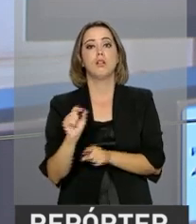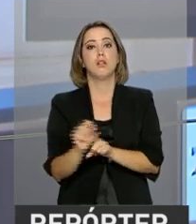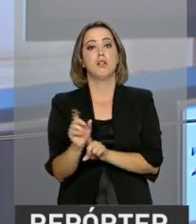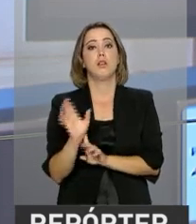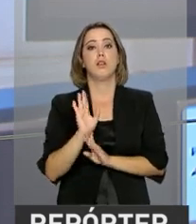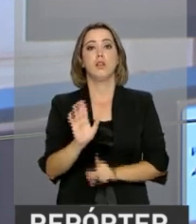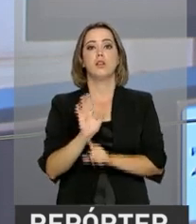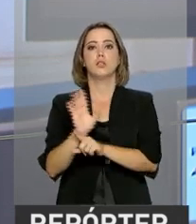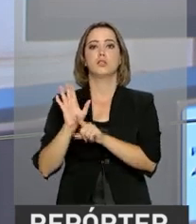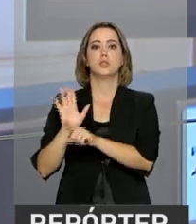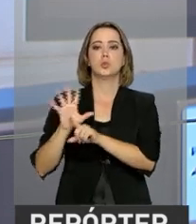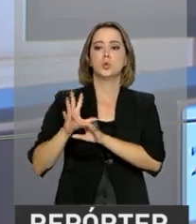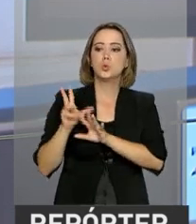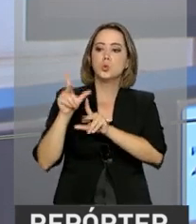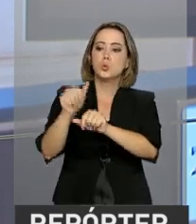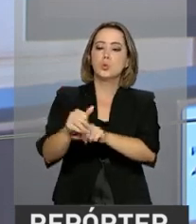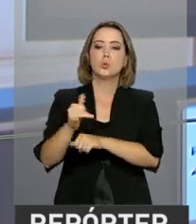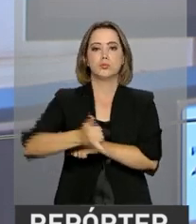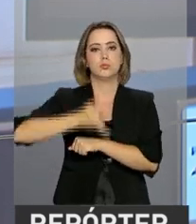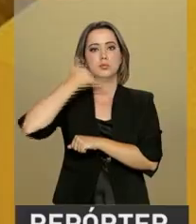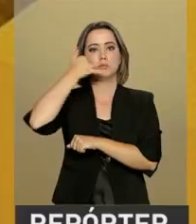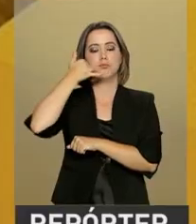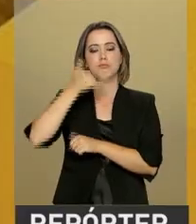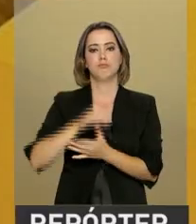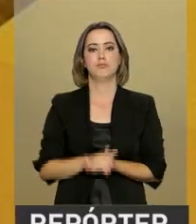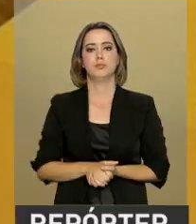ajudar na universalização do